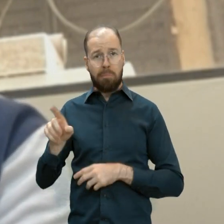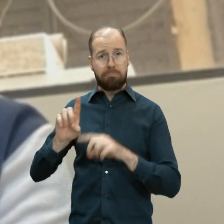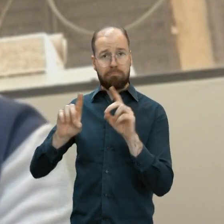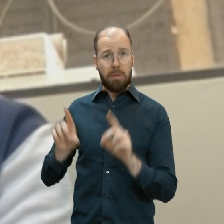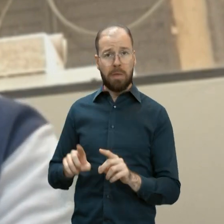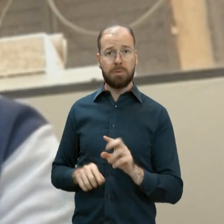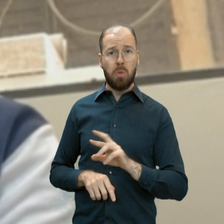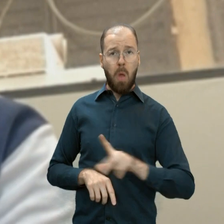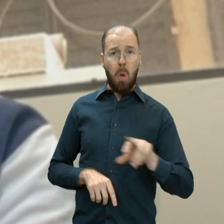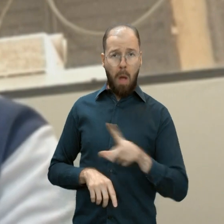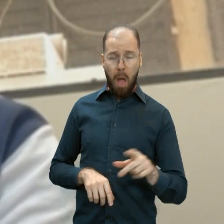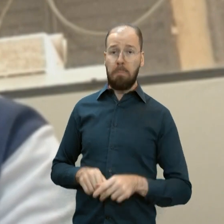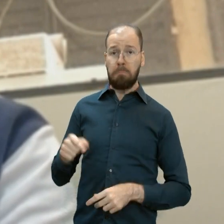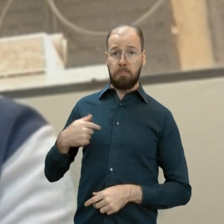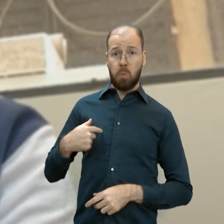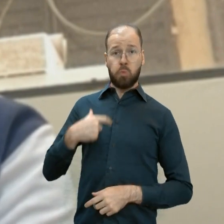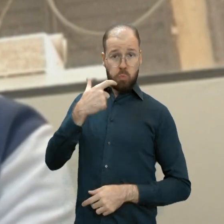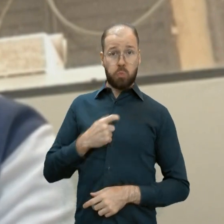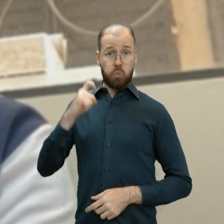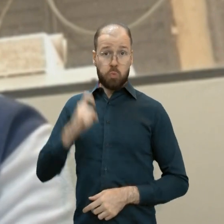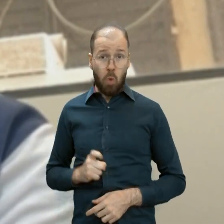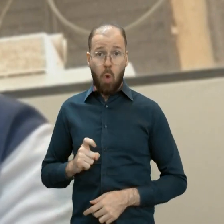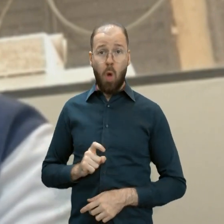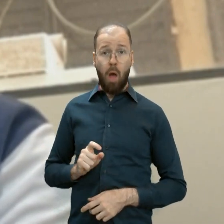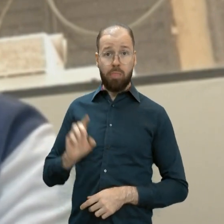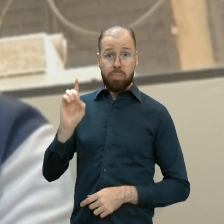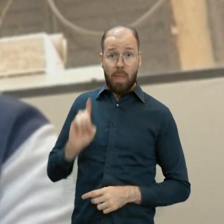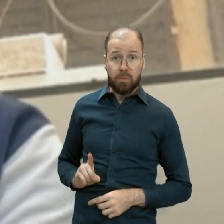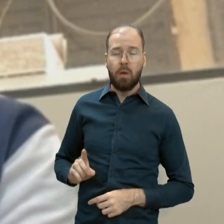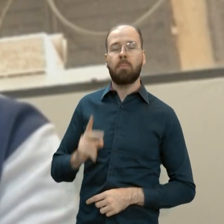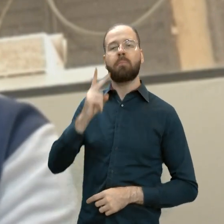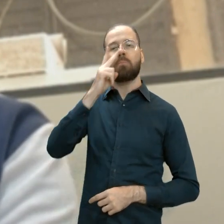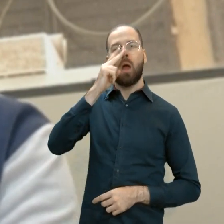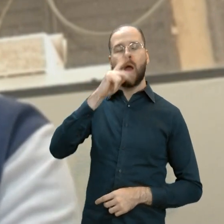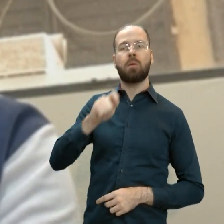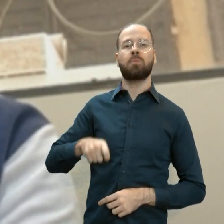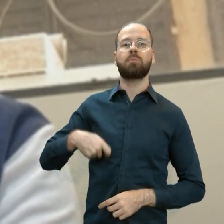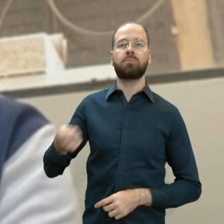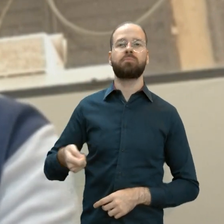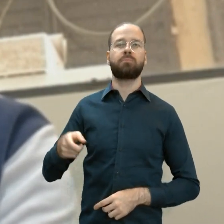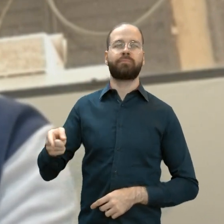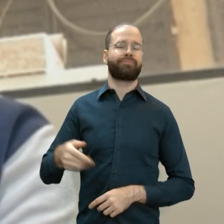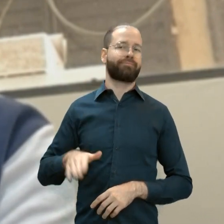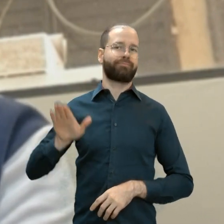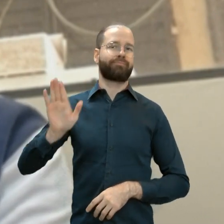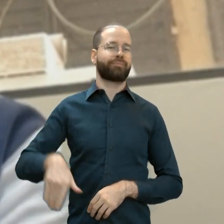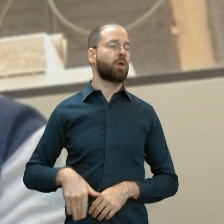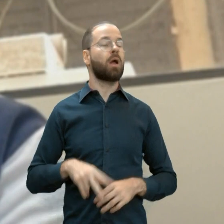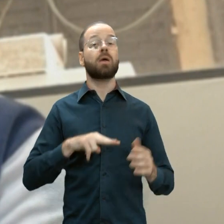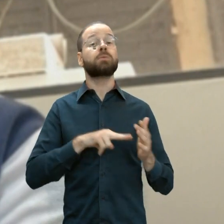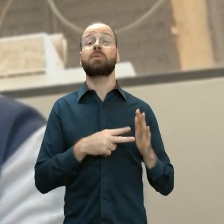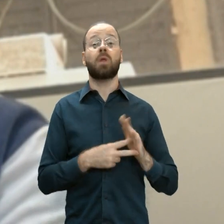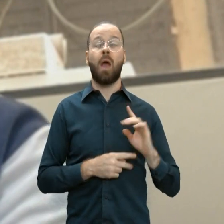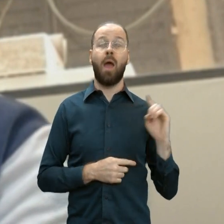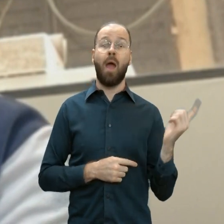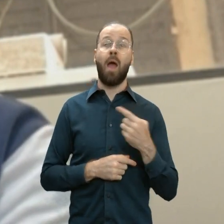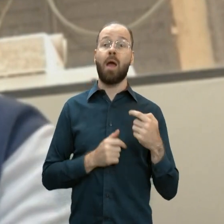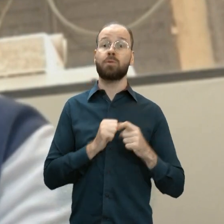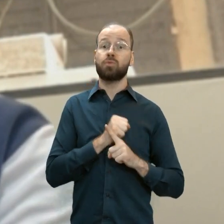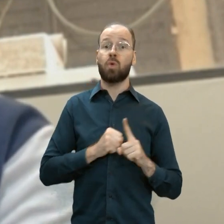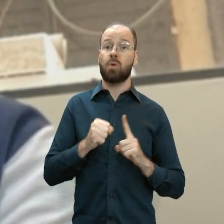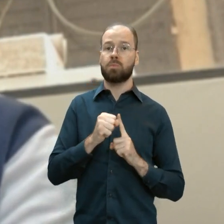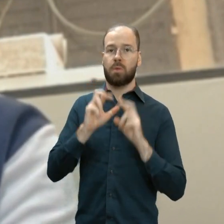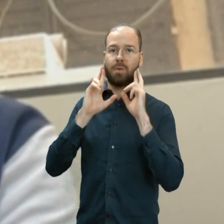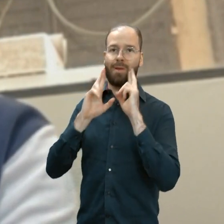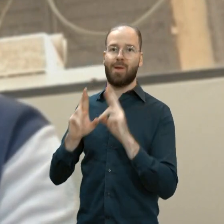para proteger, mas quando ocorre essa banalização, a gente vê uma desproteção, uma desconfiança